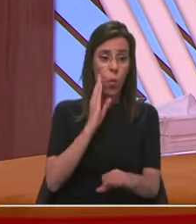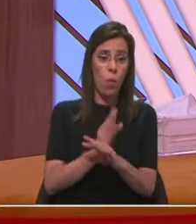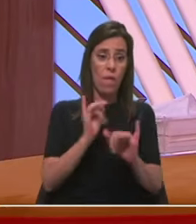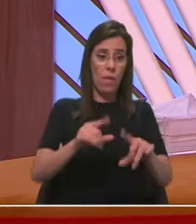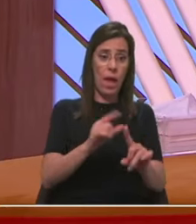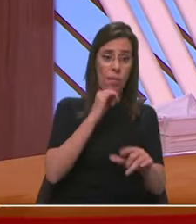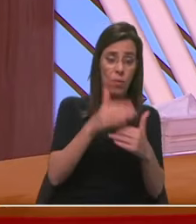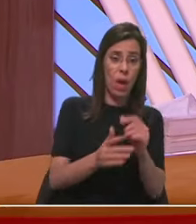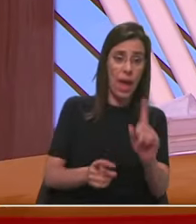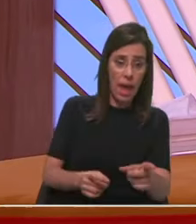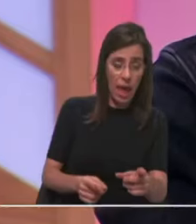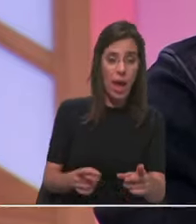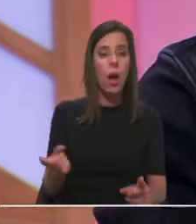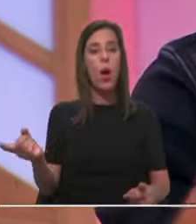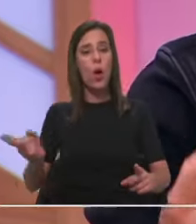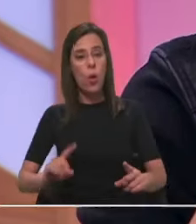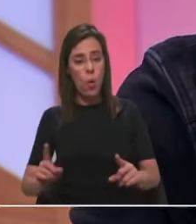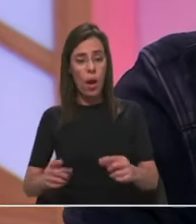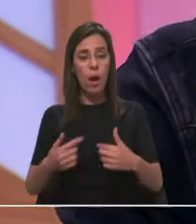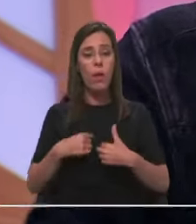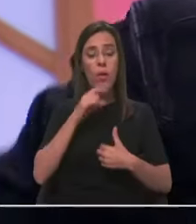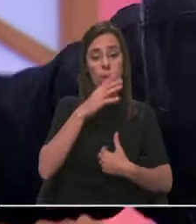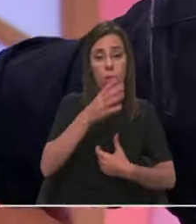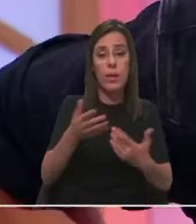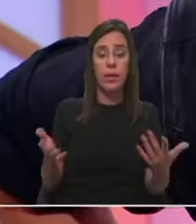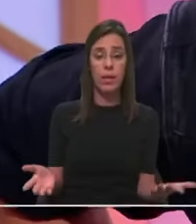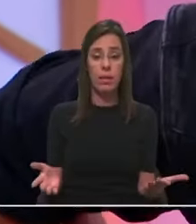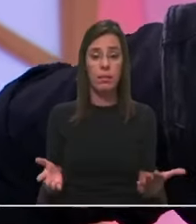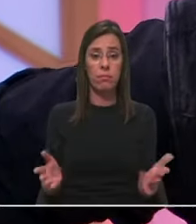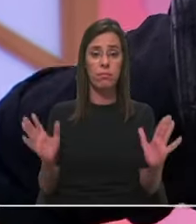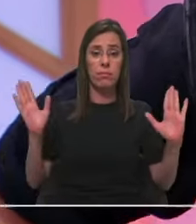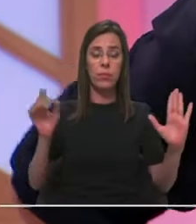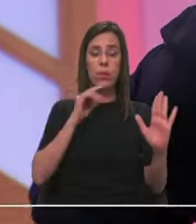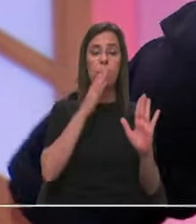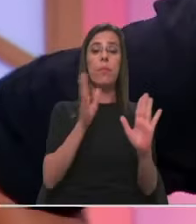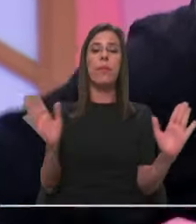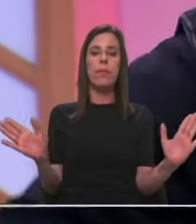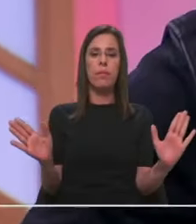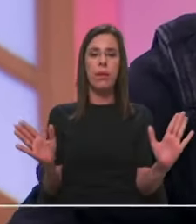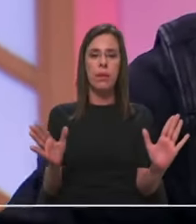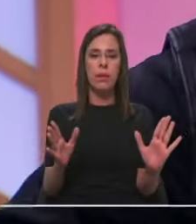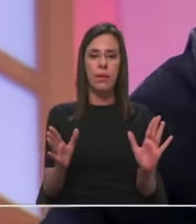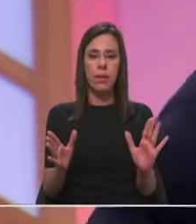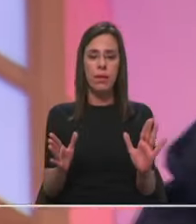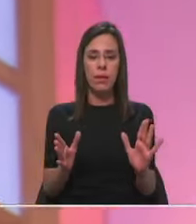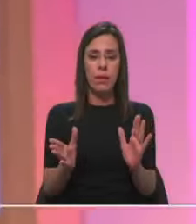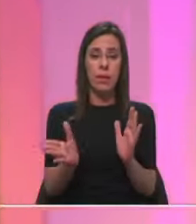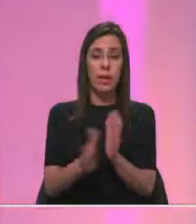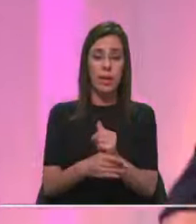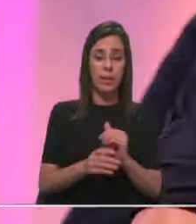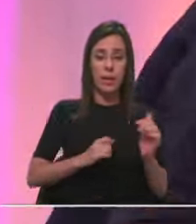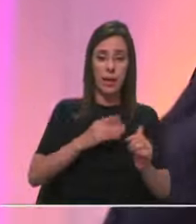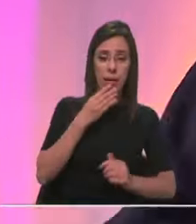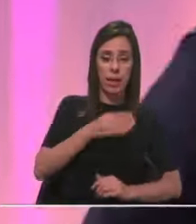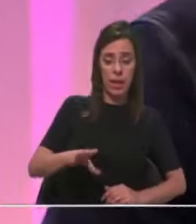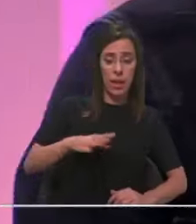h e aquilo que eu posso dizer e sem sem o que é que tu podes dizer sem me raptar em as crianças e o resto da